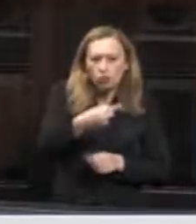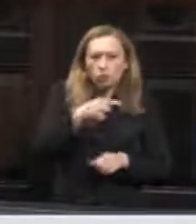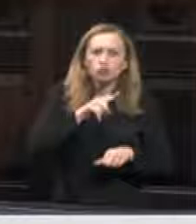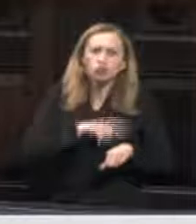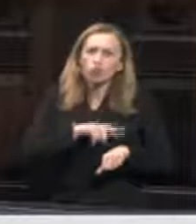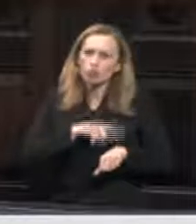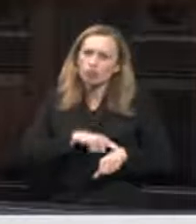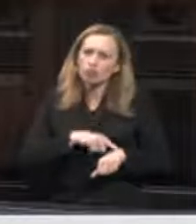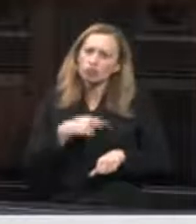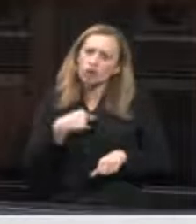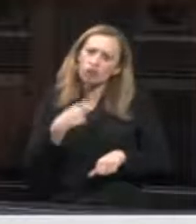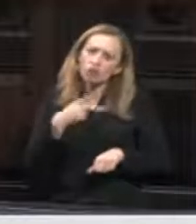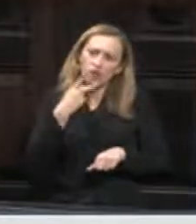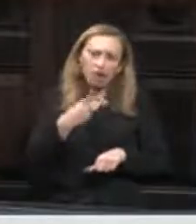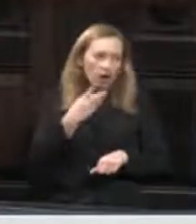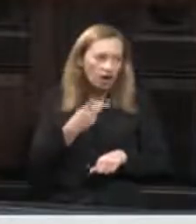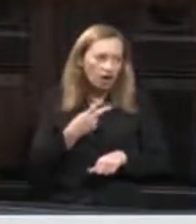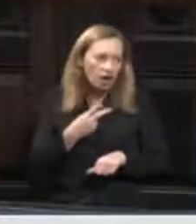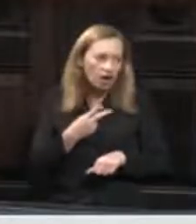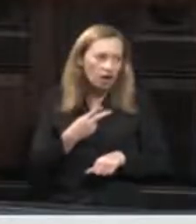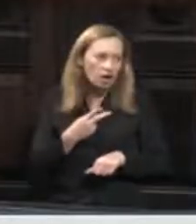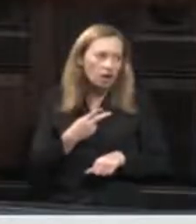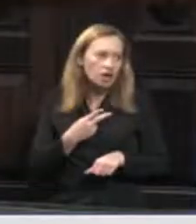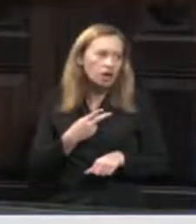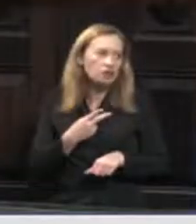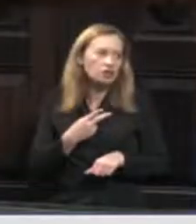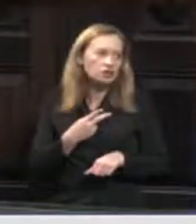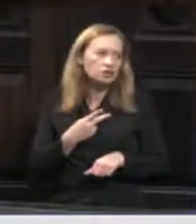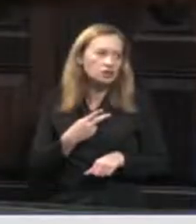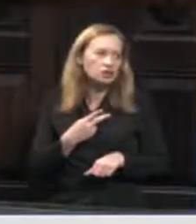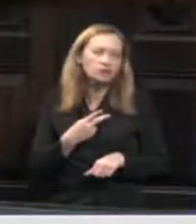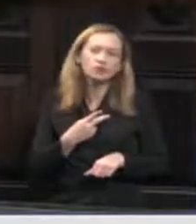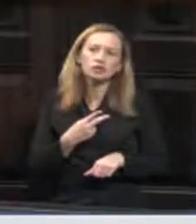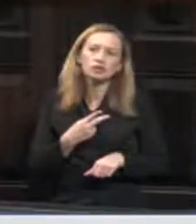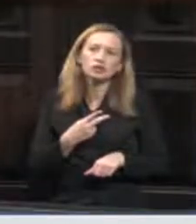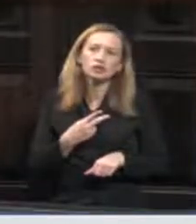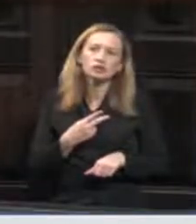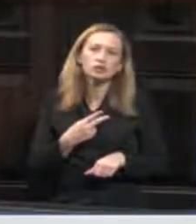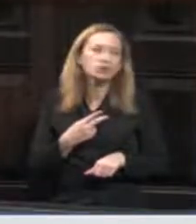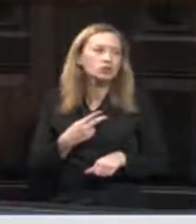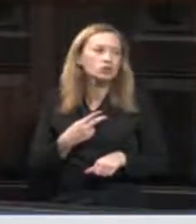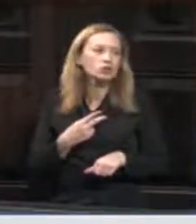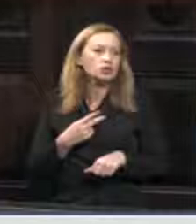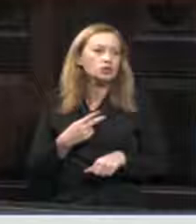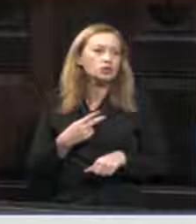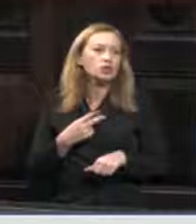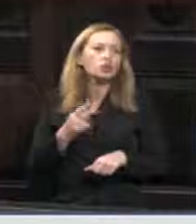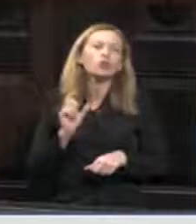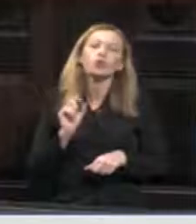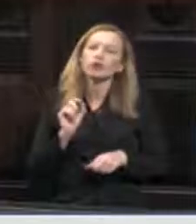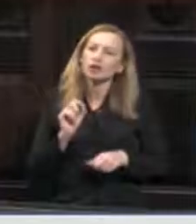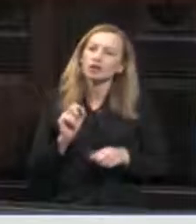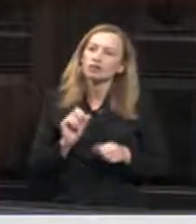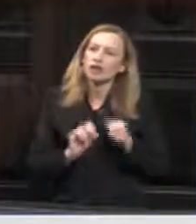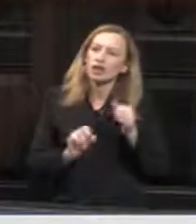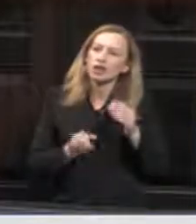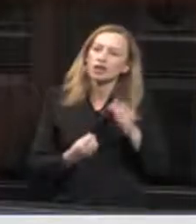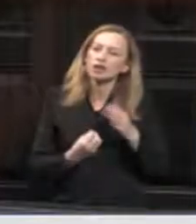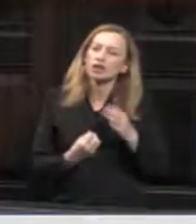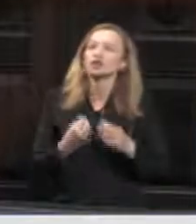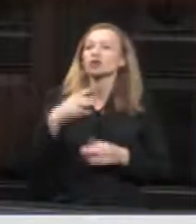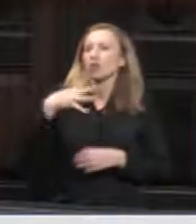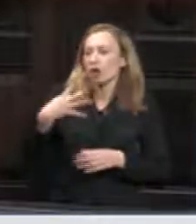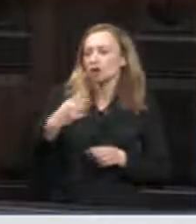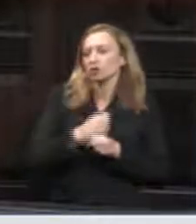vamos fazer um relato aqui do que nós vamos tentar fazer pelo povo do Rio de Janeiro nos próximos 4 anos. Mas